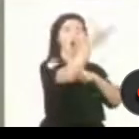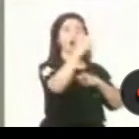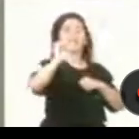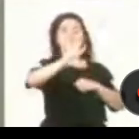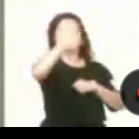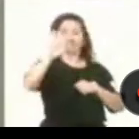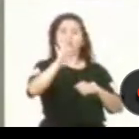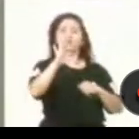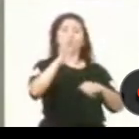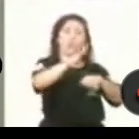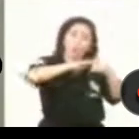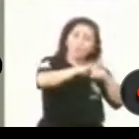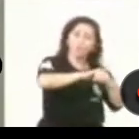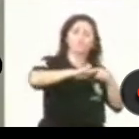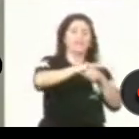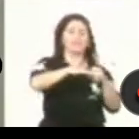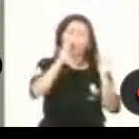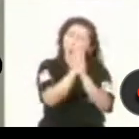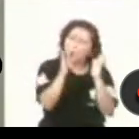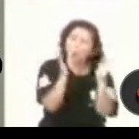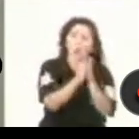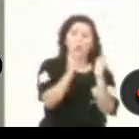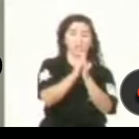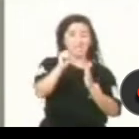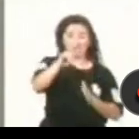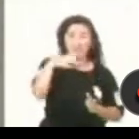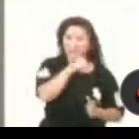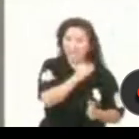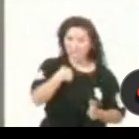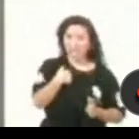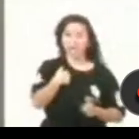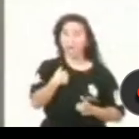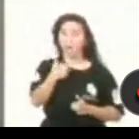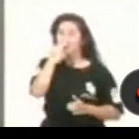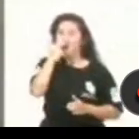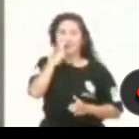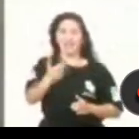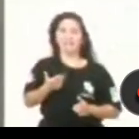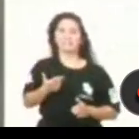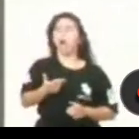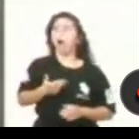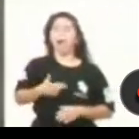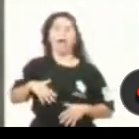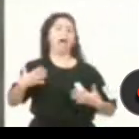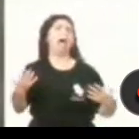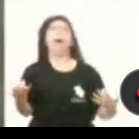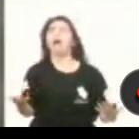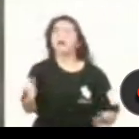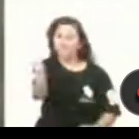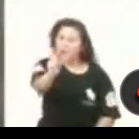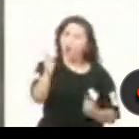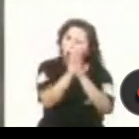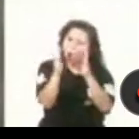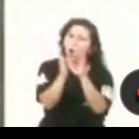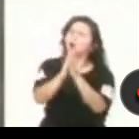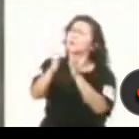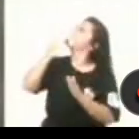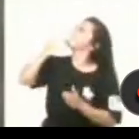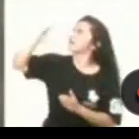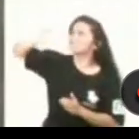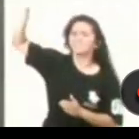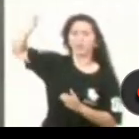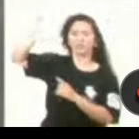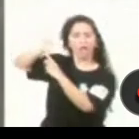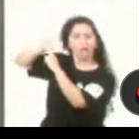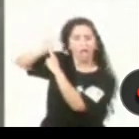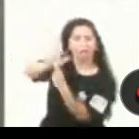com todo mundo, irmãos. Orem. Se vocês acham que eu estou exagerando, vão para casa hoje e orem. Pede a Deus para revelar no seu